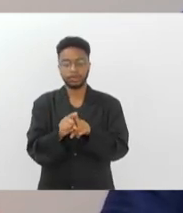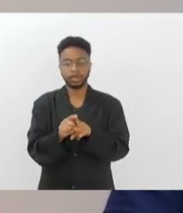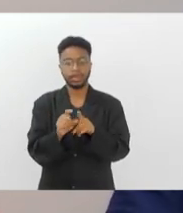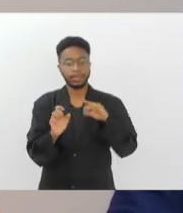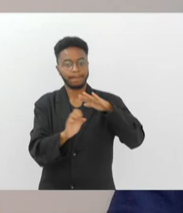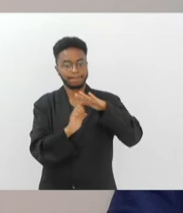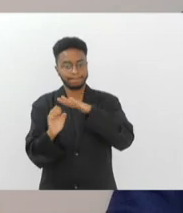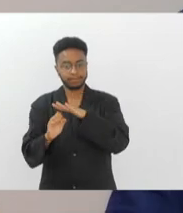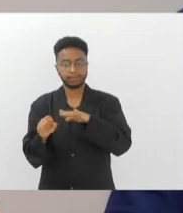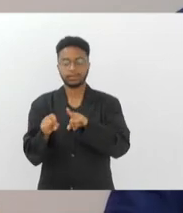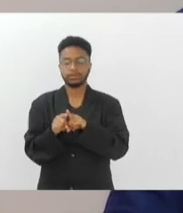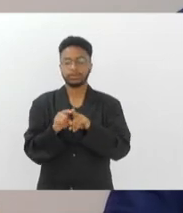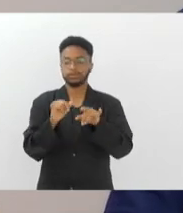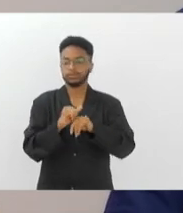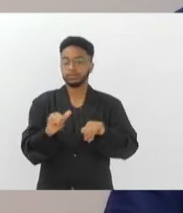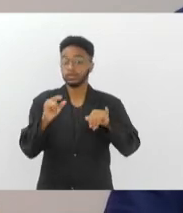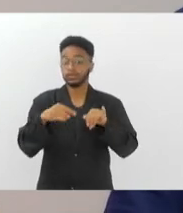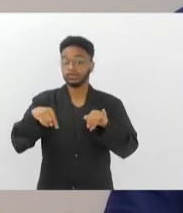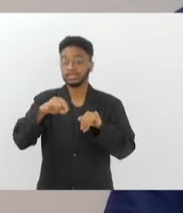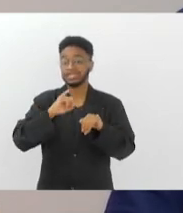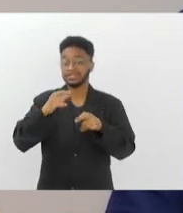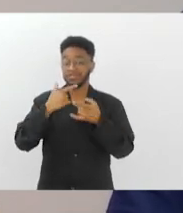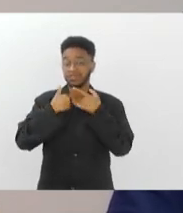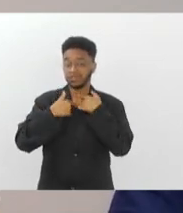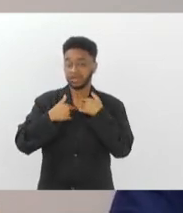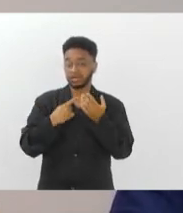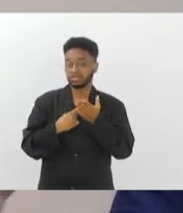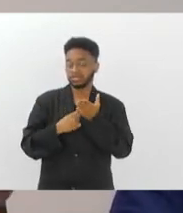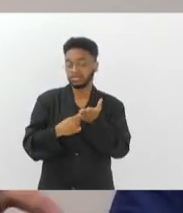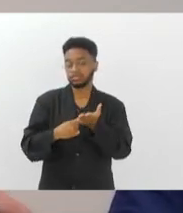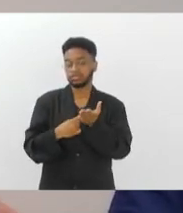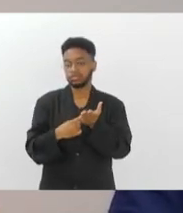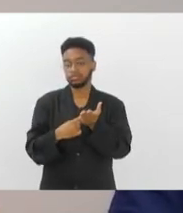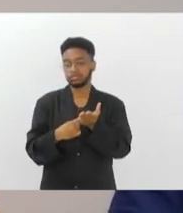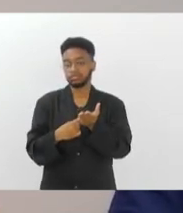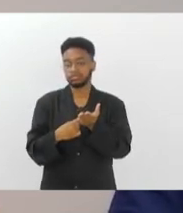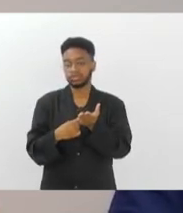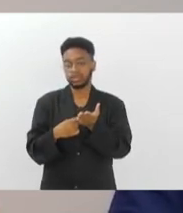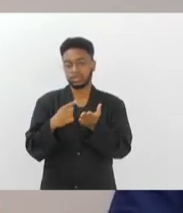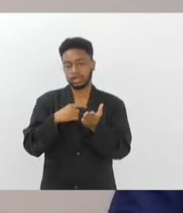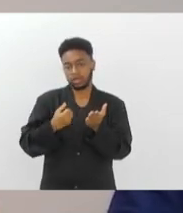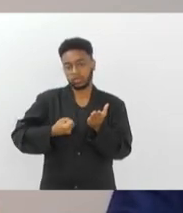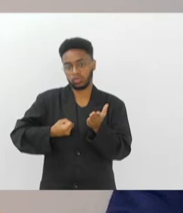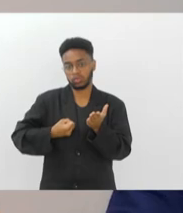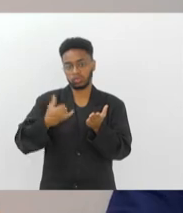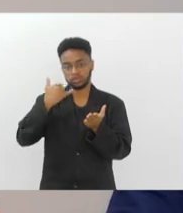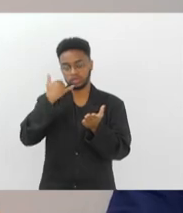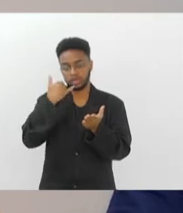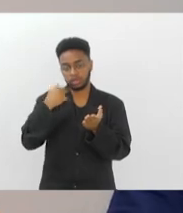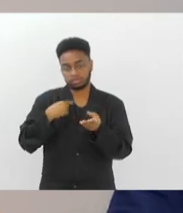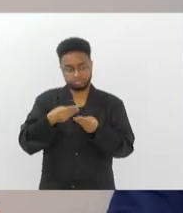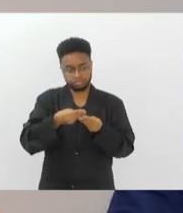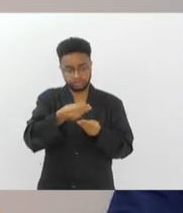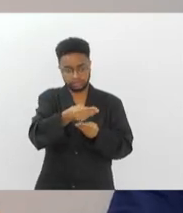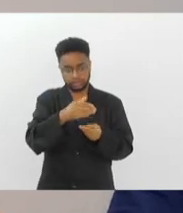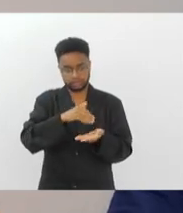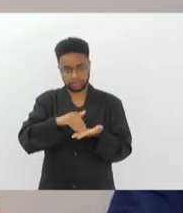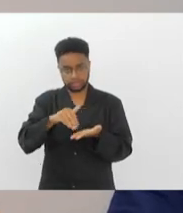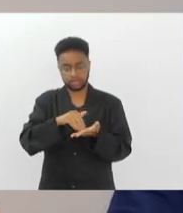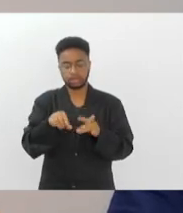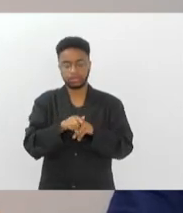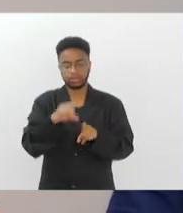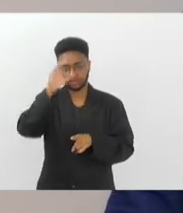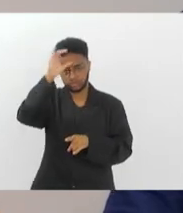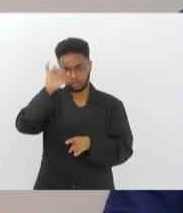convite da secretária para quem quiser agendar alguma coisa, eu deixei aqui o telefone com o cartão aqui com a secretária, a tia Ju também tem